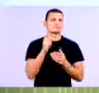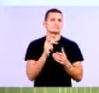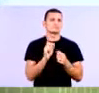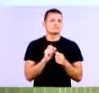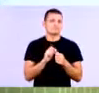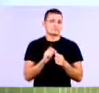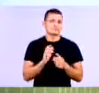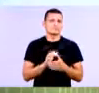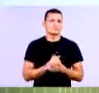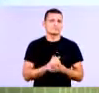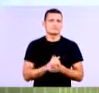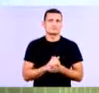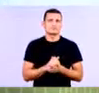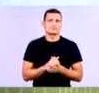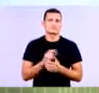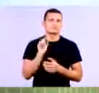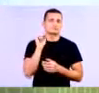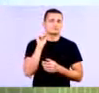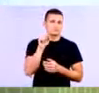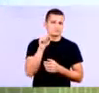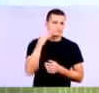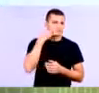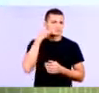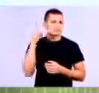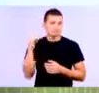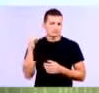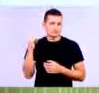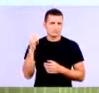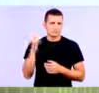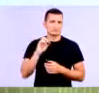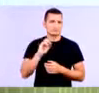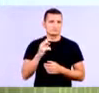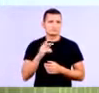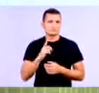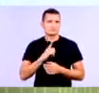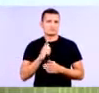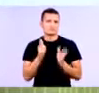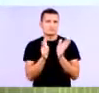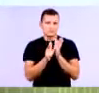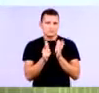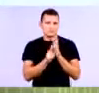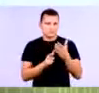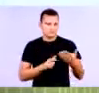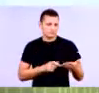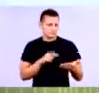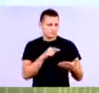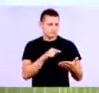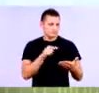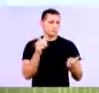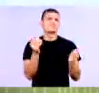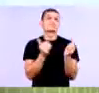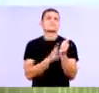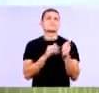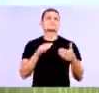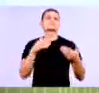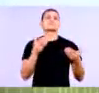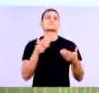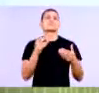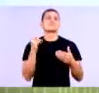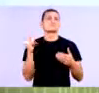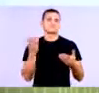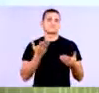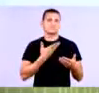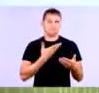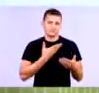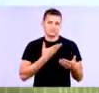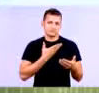cara, no mínimo você liga, ou no mínimo, tem um papelzinho anotado, qual é a senha daquele seu colega.